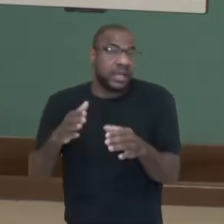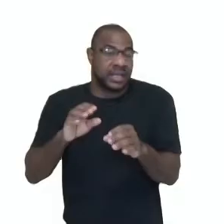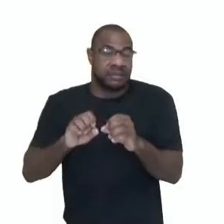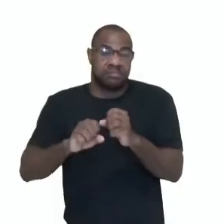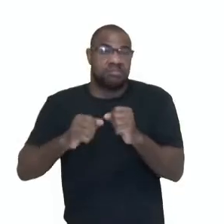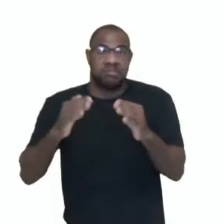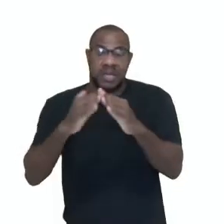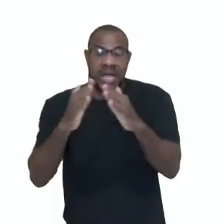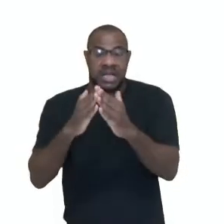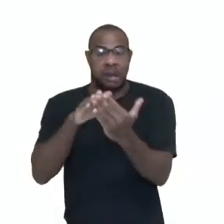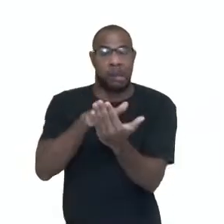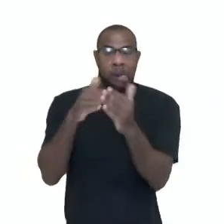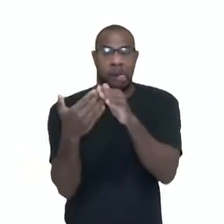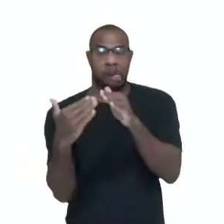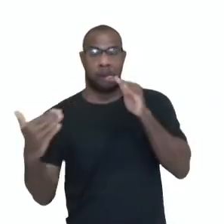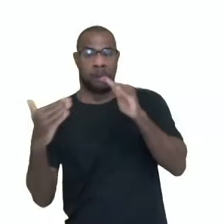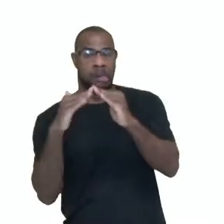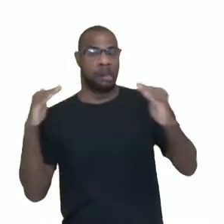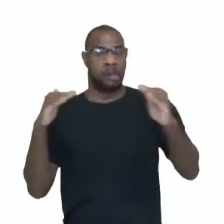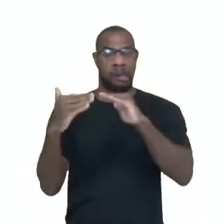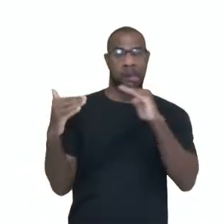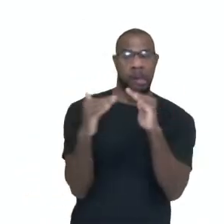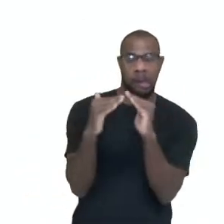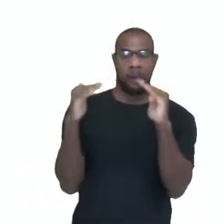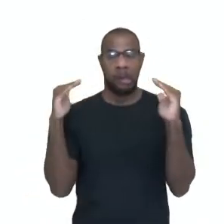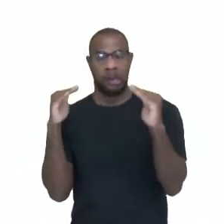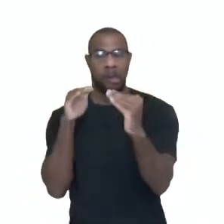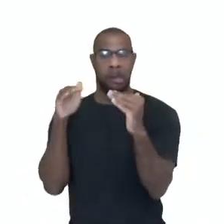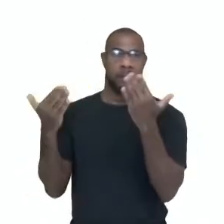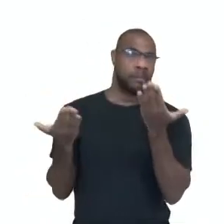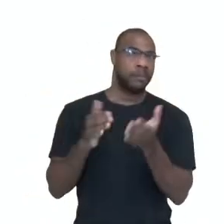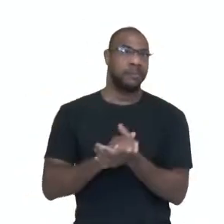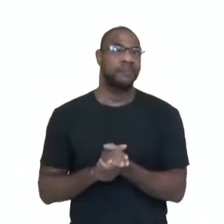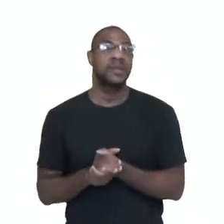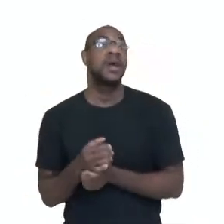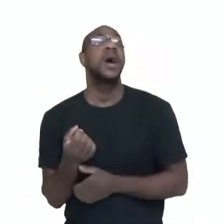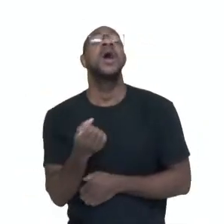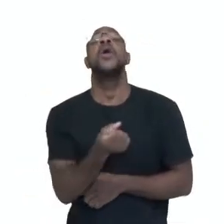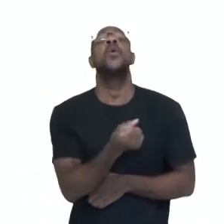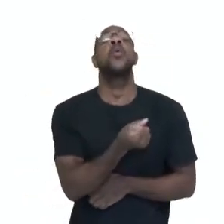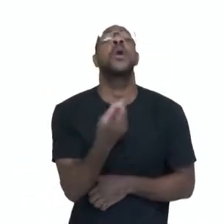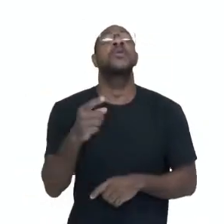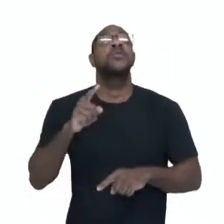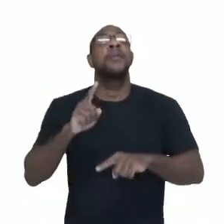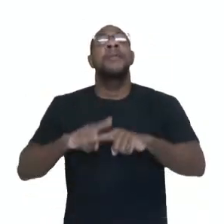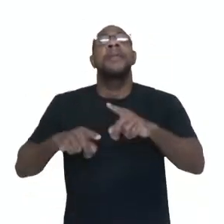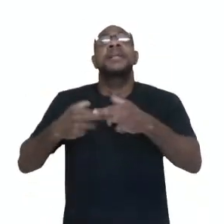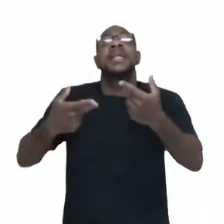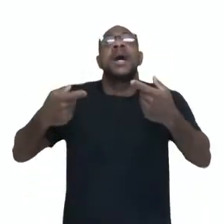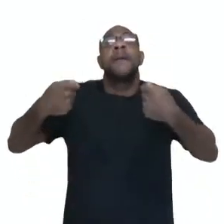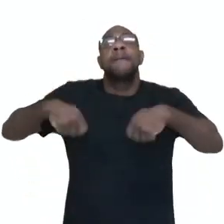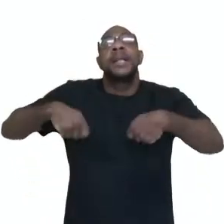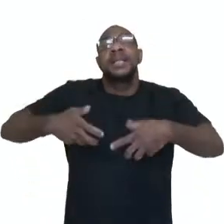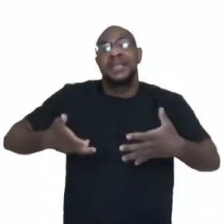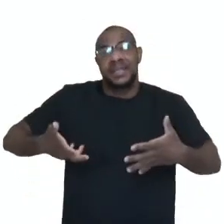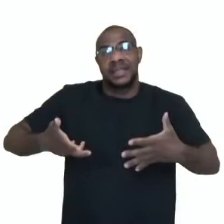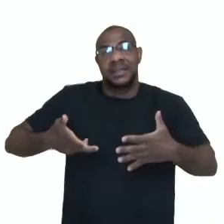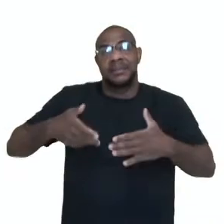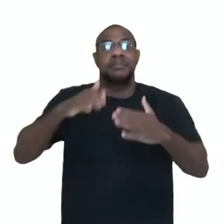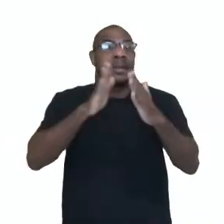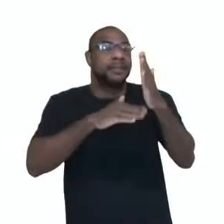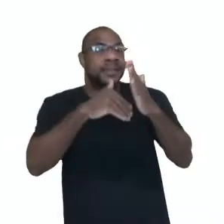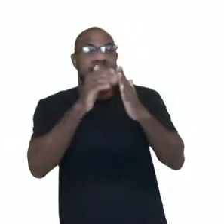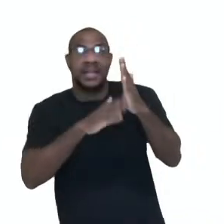quantidade necessária de material, por exemplo, para azulejar uma parede, pintar uma casa,